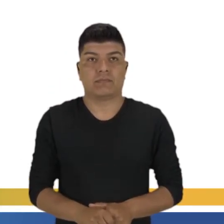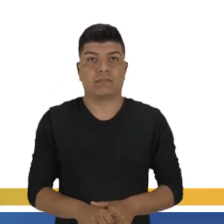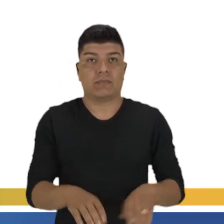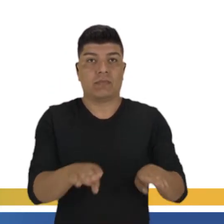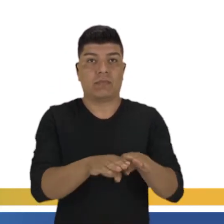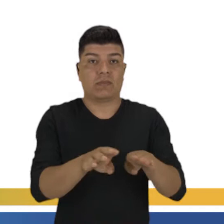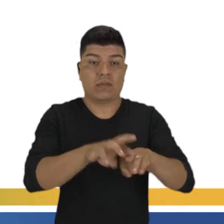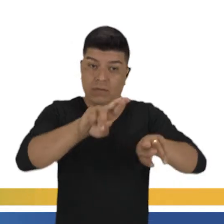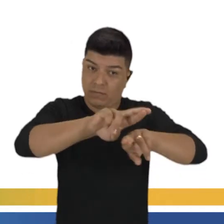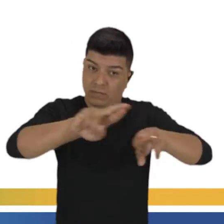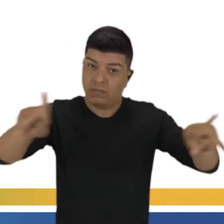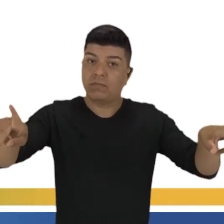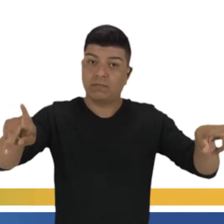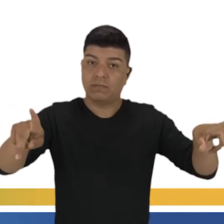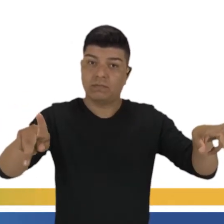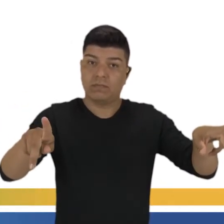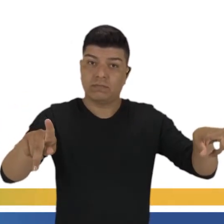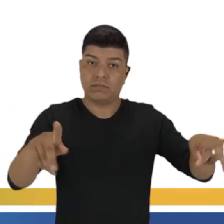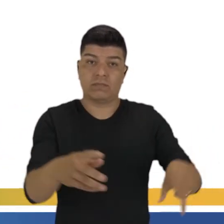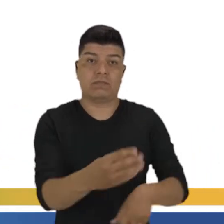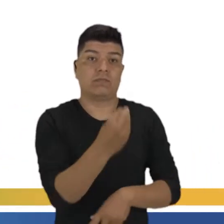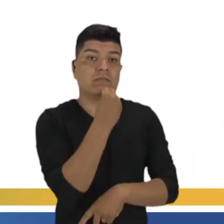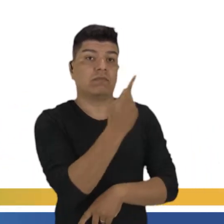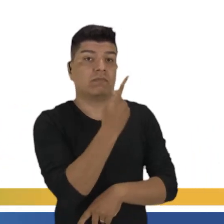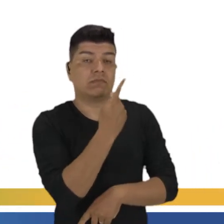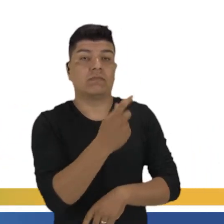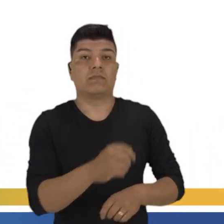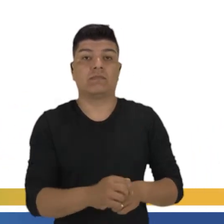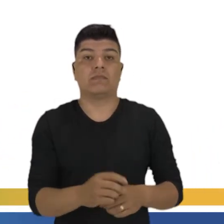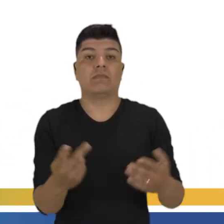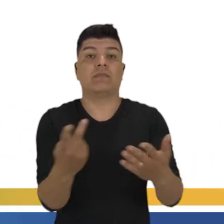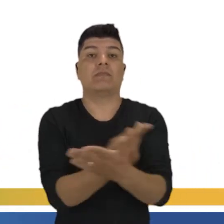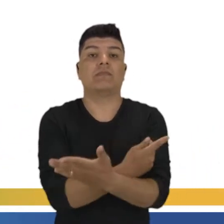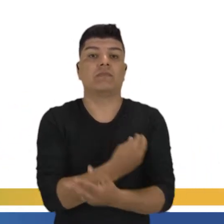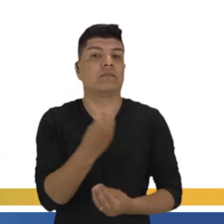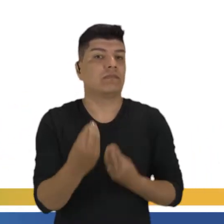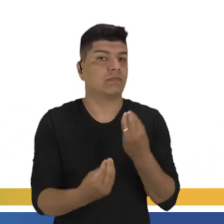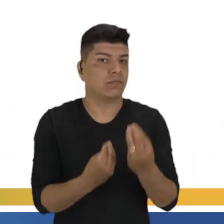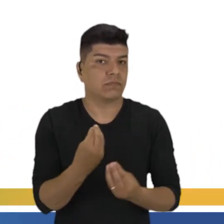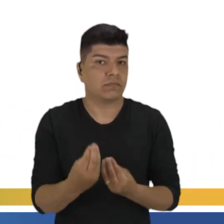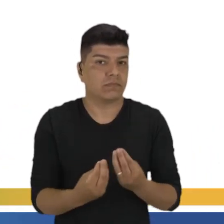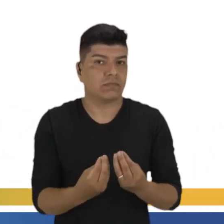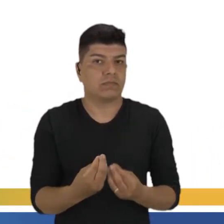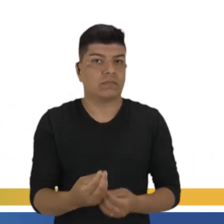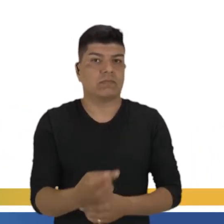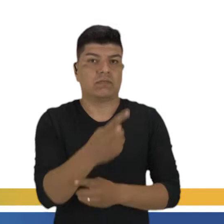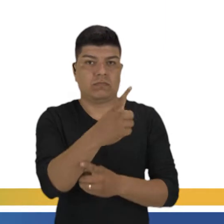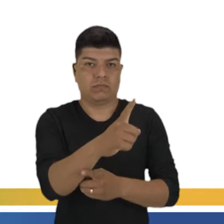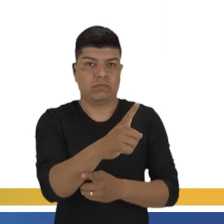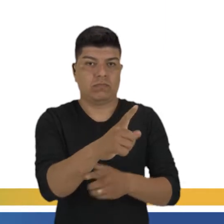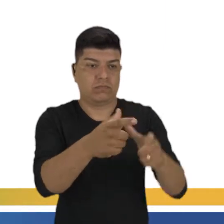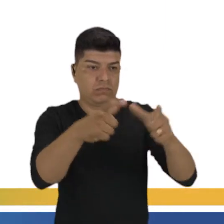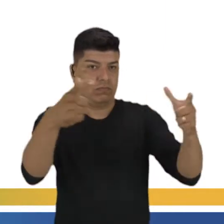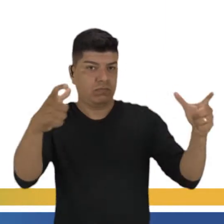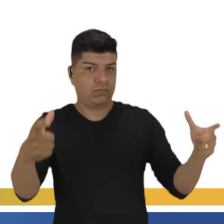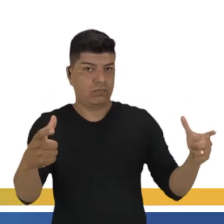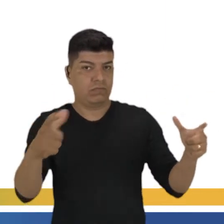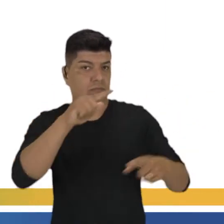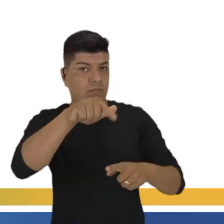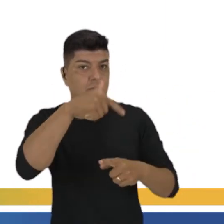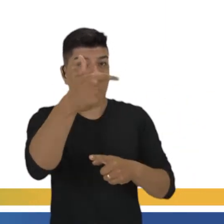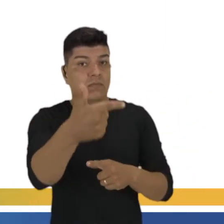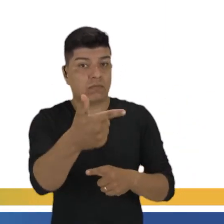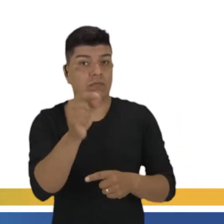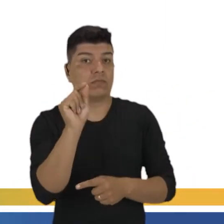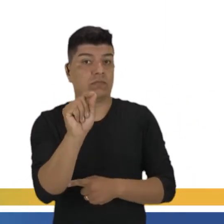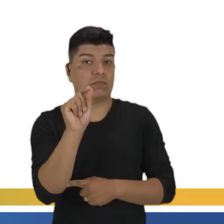grandeza inversamente proporcional, ela acontece da seguinte maneira: quando uma grandeza aumenta, a